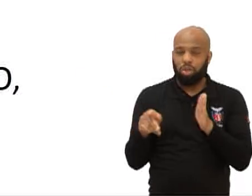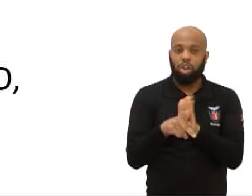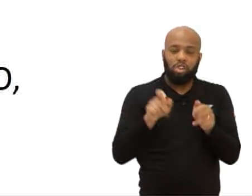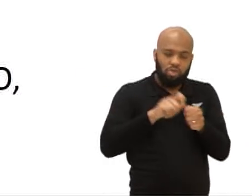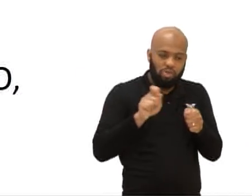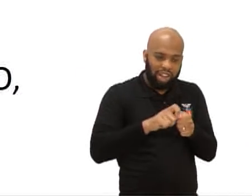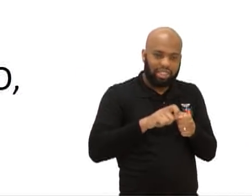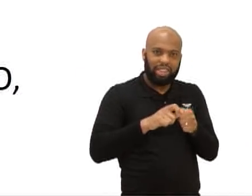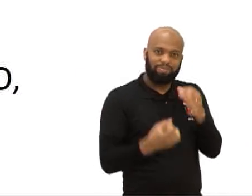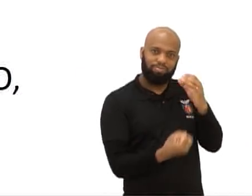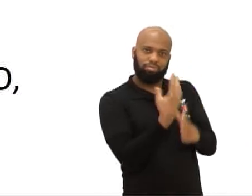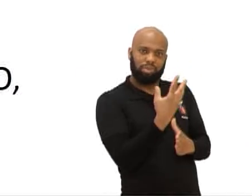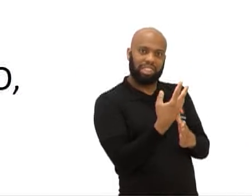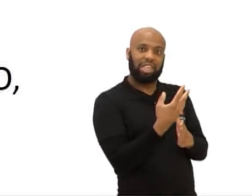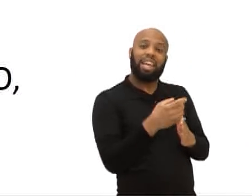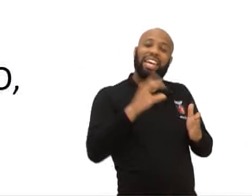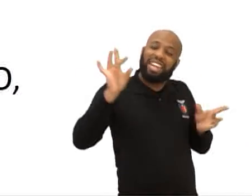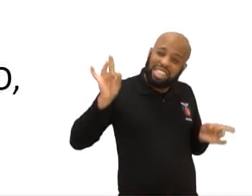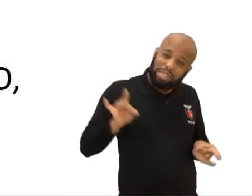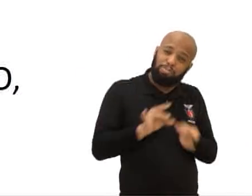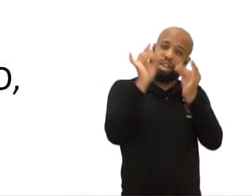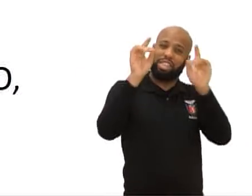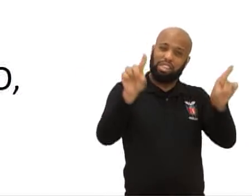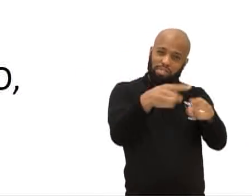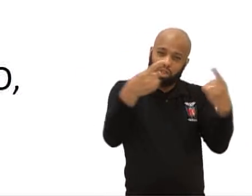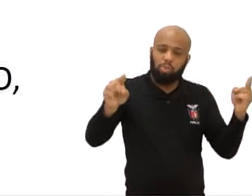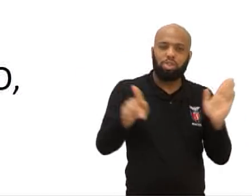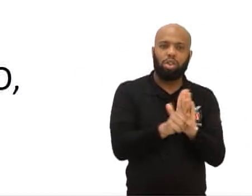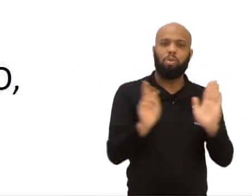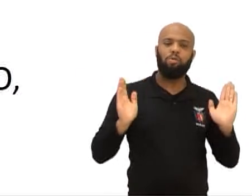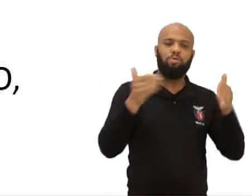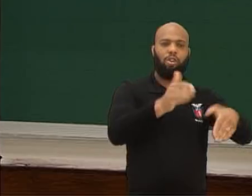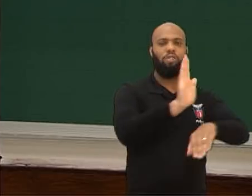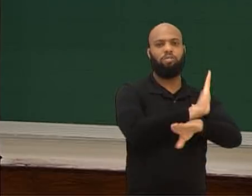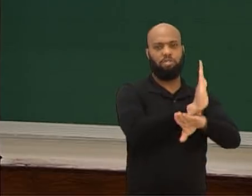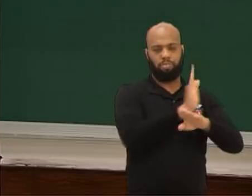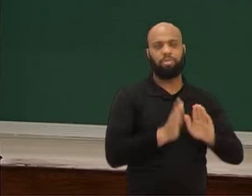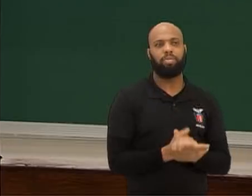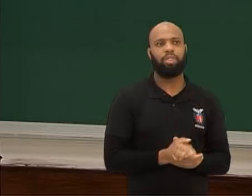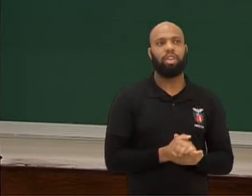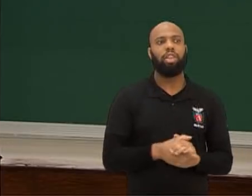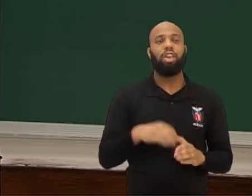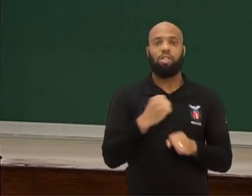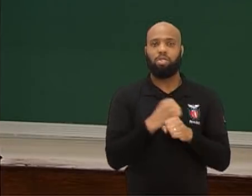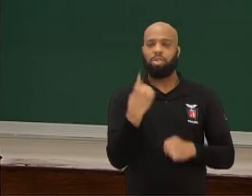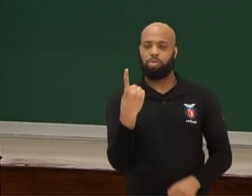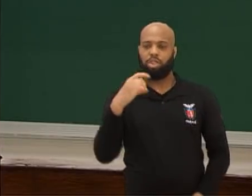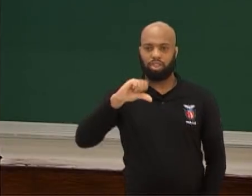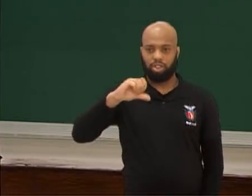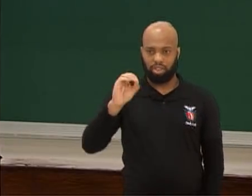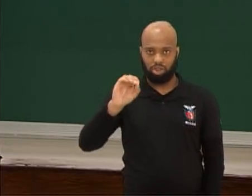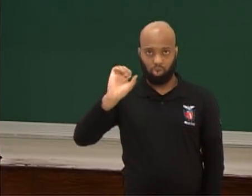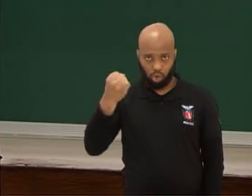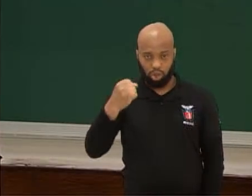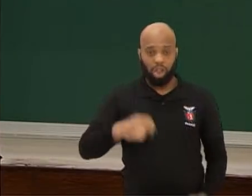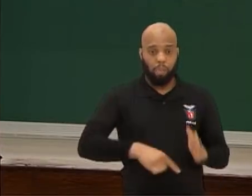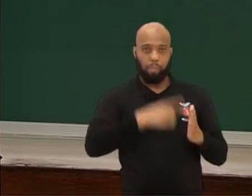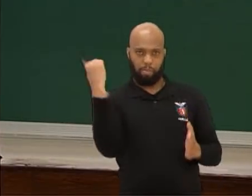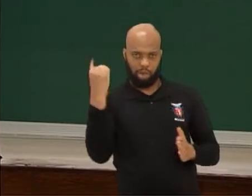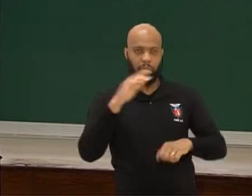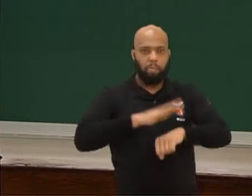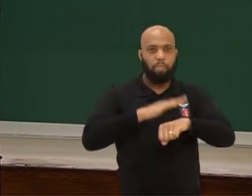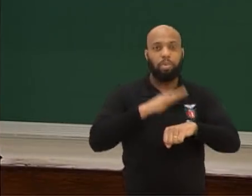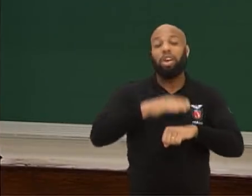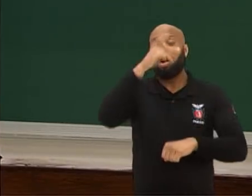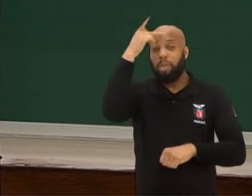curta, primeira trilha feita especificamente para um filme, ou seja, em 1908 foi a primeira vez